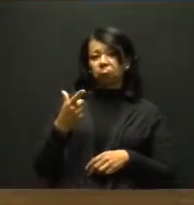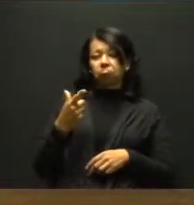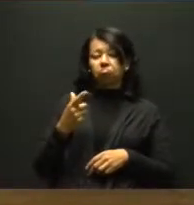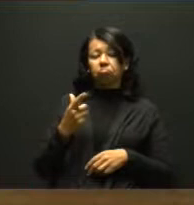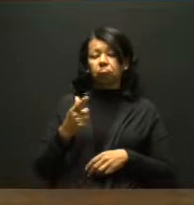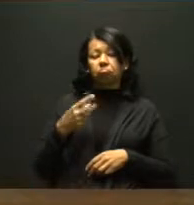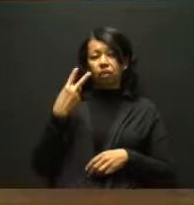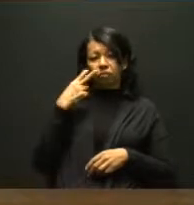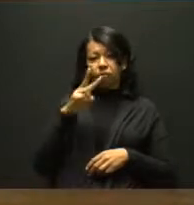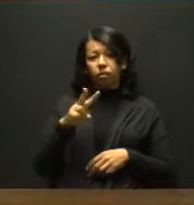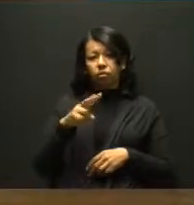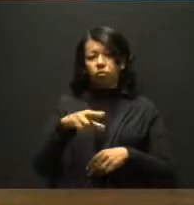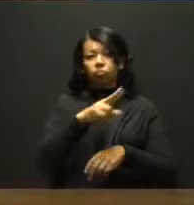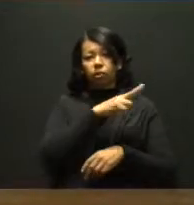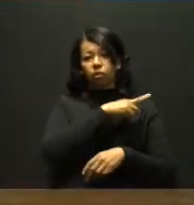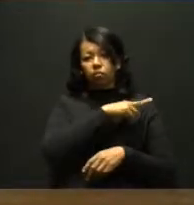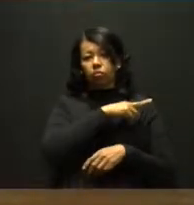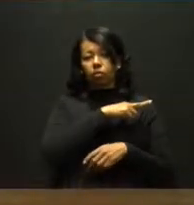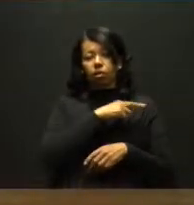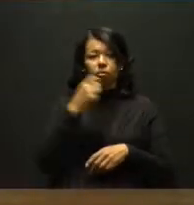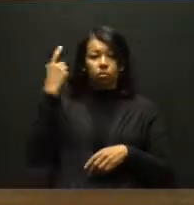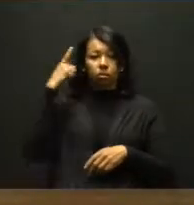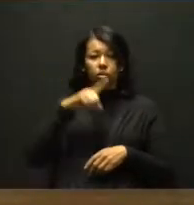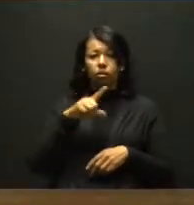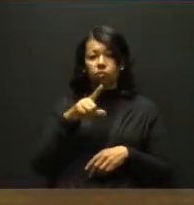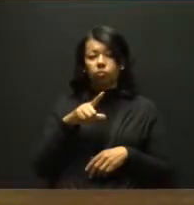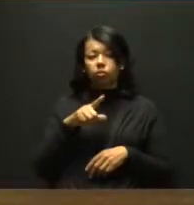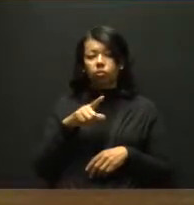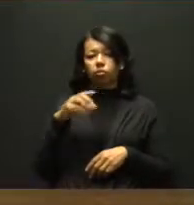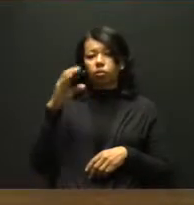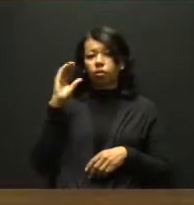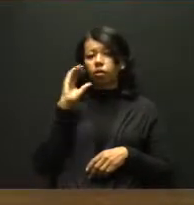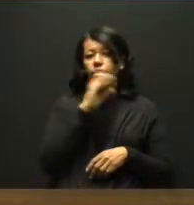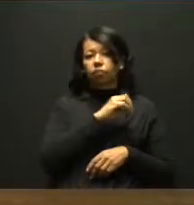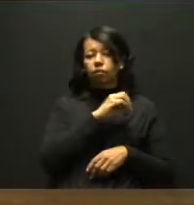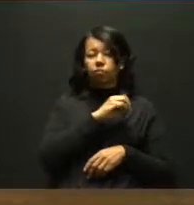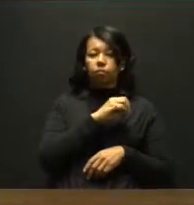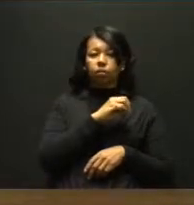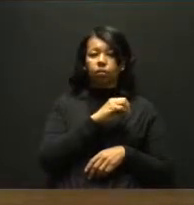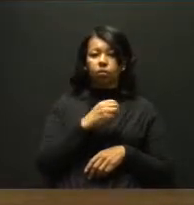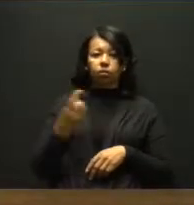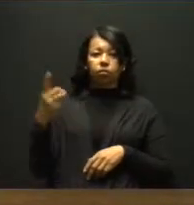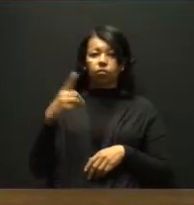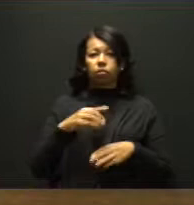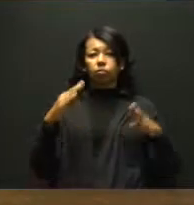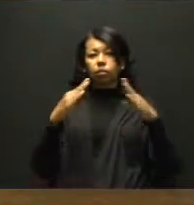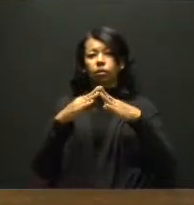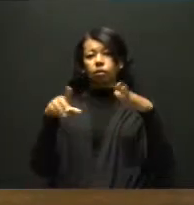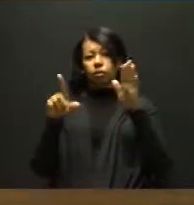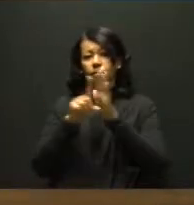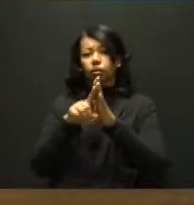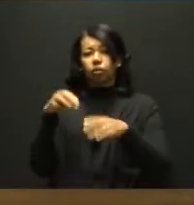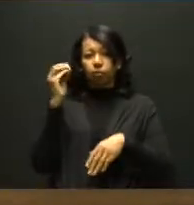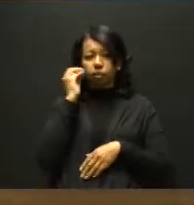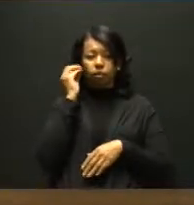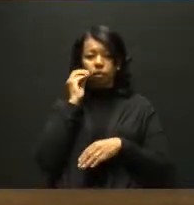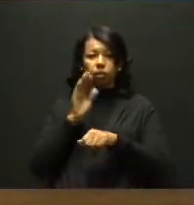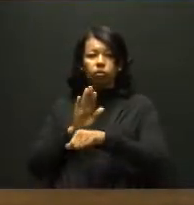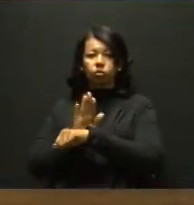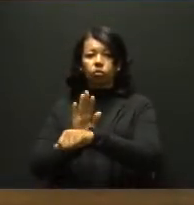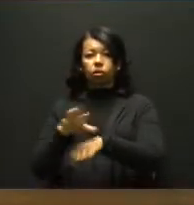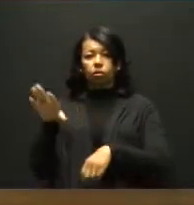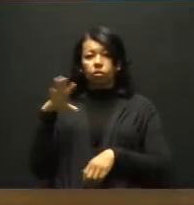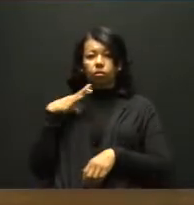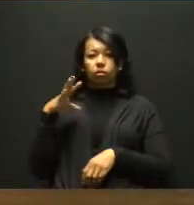resolver as coisas com muita rapidez com uma outra proporção eu vim para essa casa de leis para tentar ajudar minha